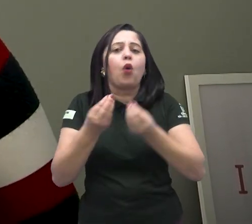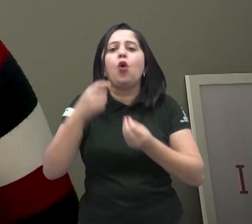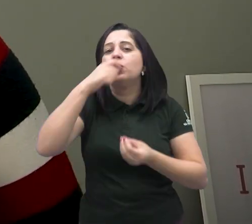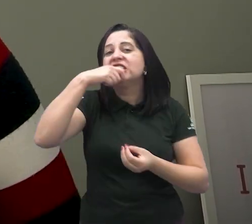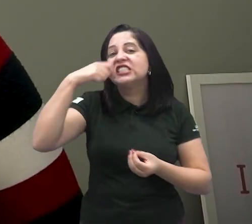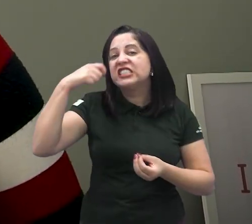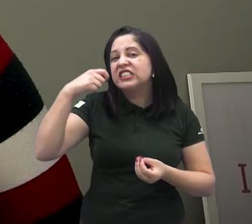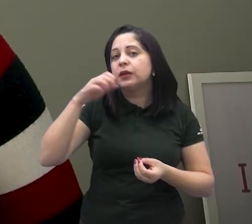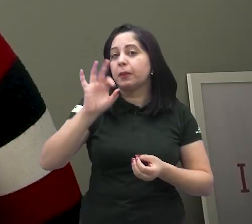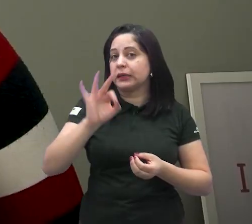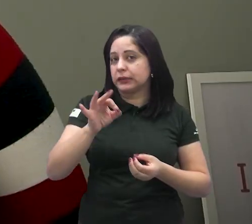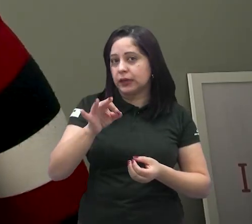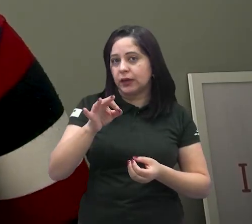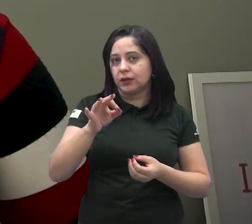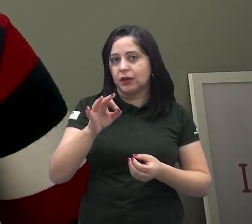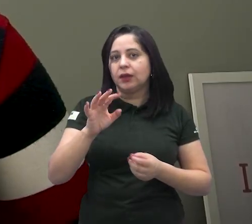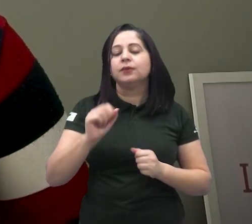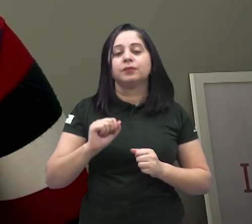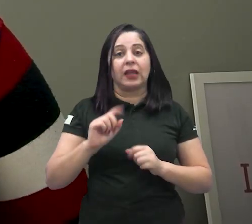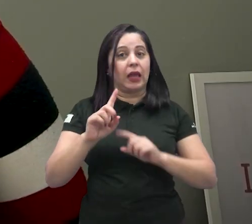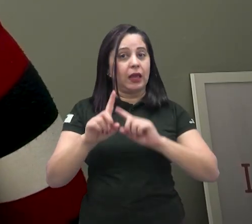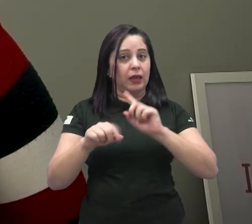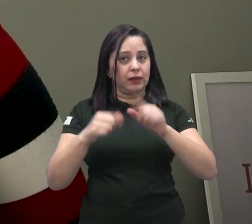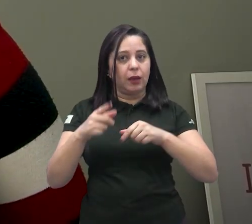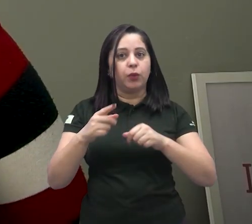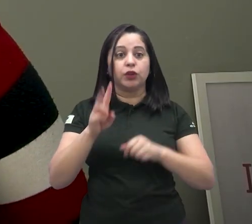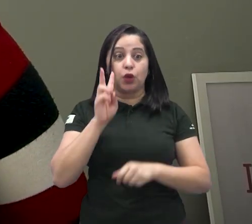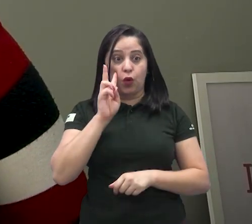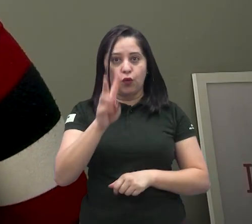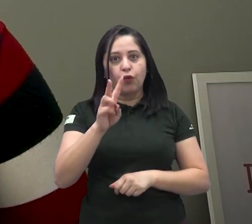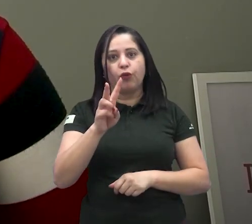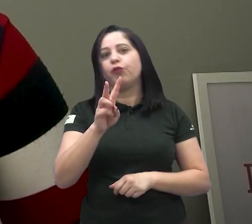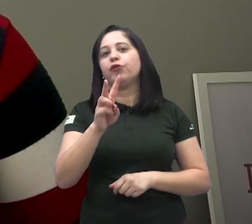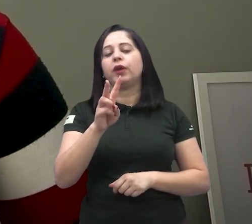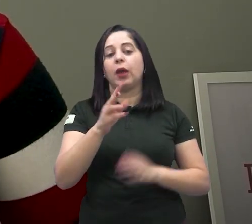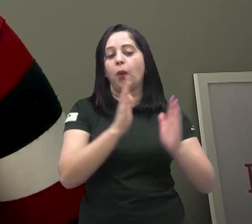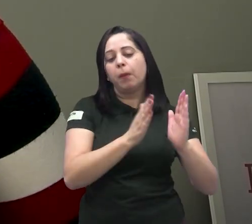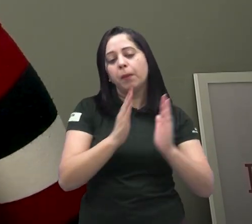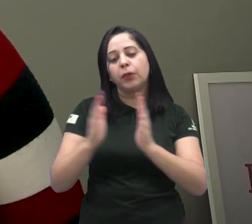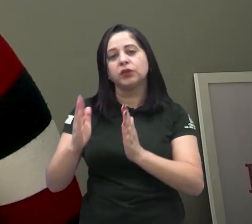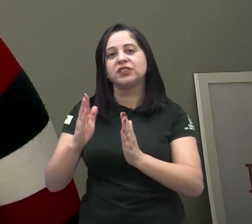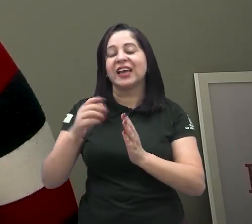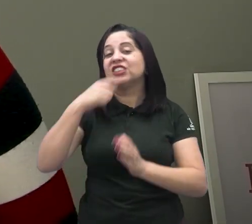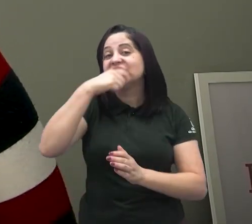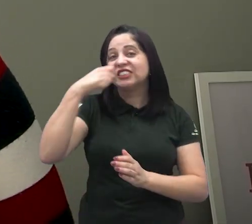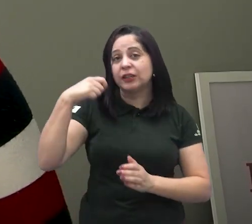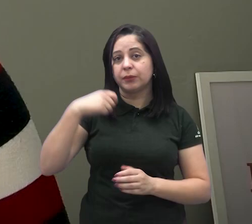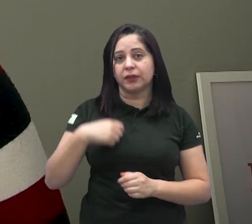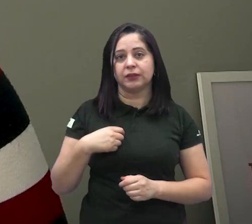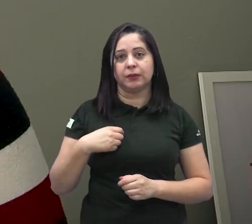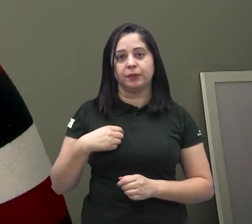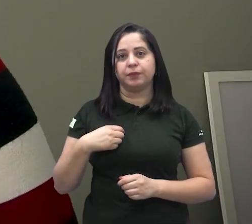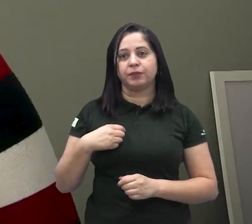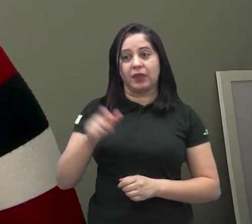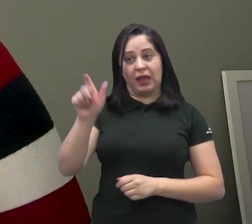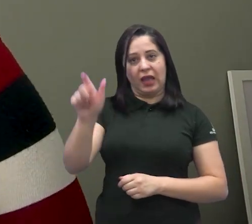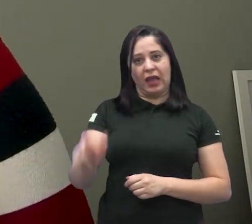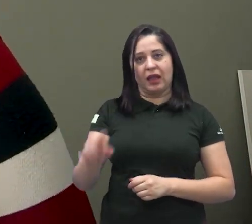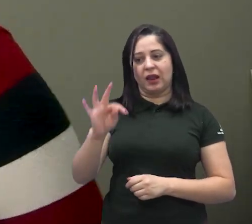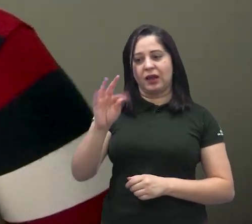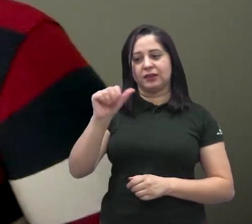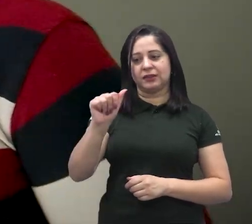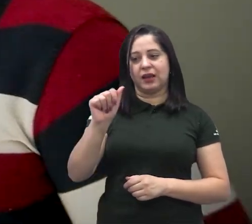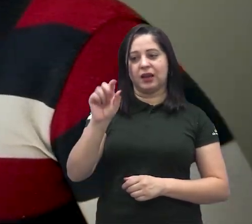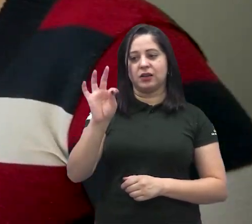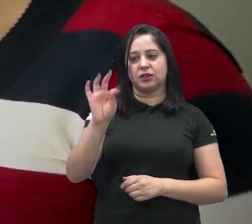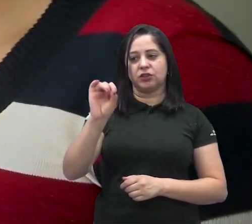importância. E no final dessa entrevista a gente vai acompanhar um procedimento de limpeza preventiva. A gente está aqui no consultório da doutora Tatiane